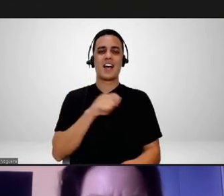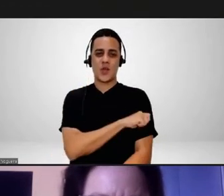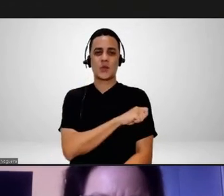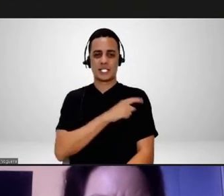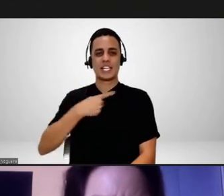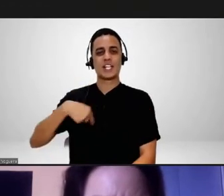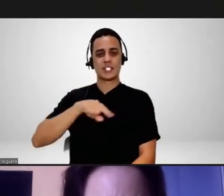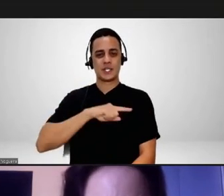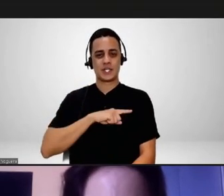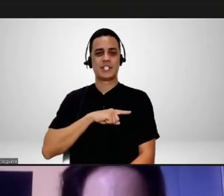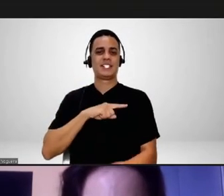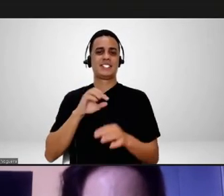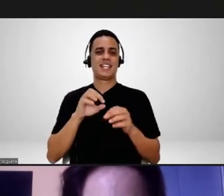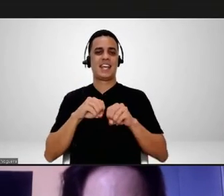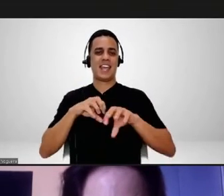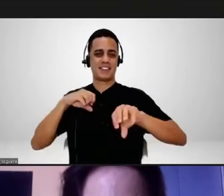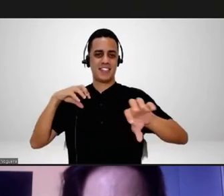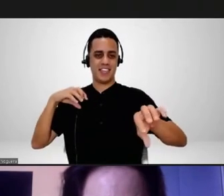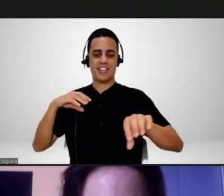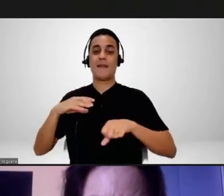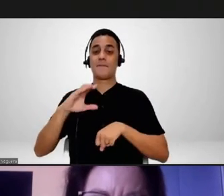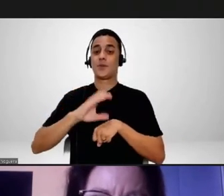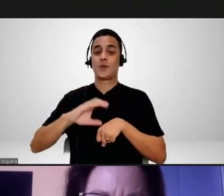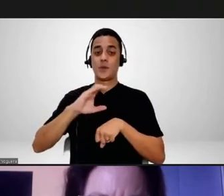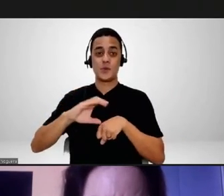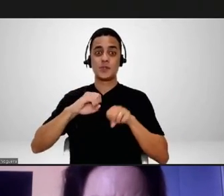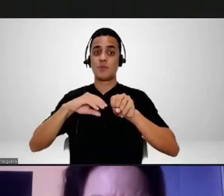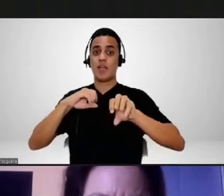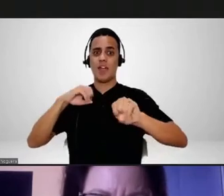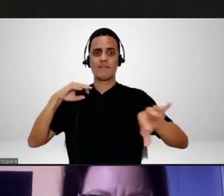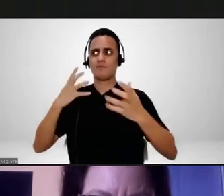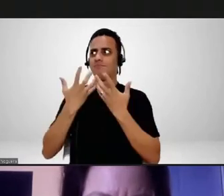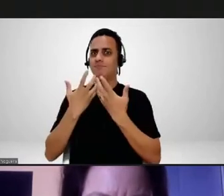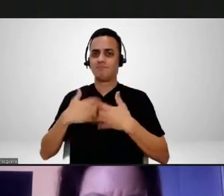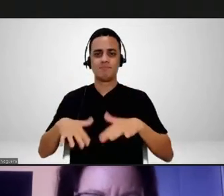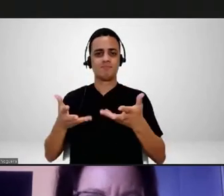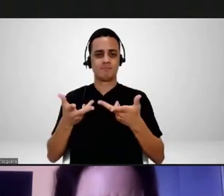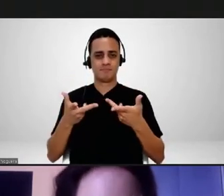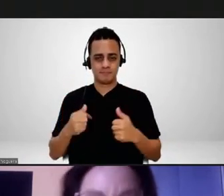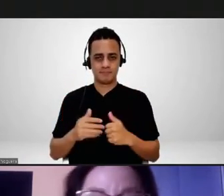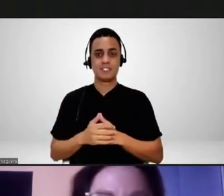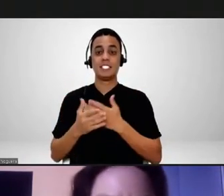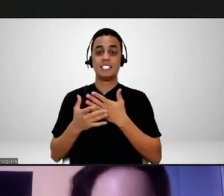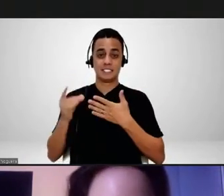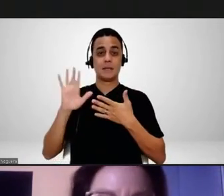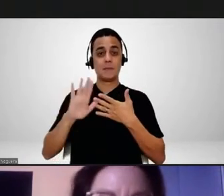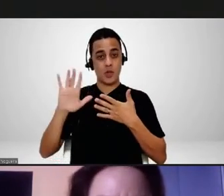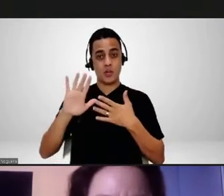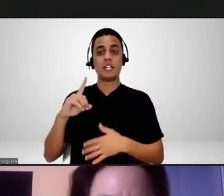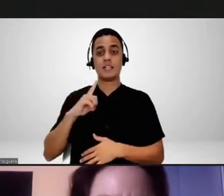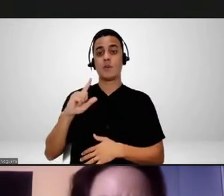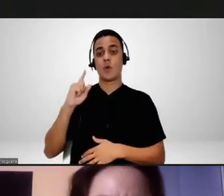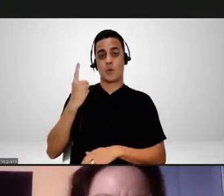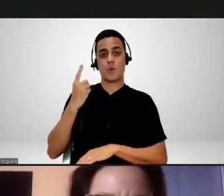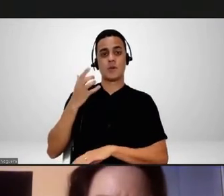A beleza que funcionou o nosso curso do EAD, e, inclusive, a semiótica foi uma das disciplinas,